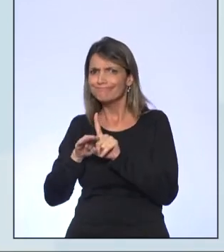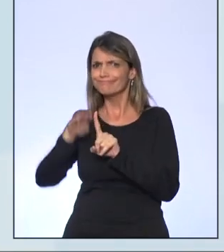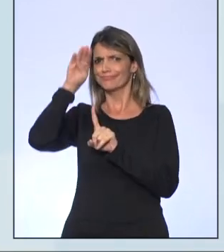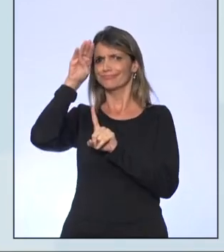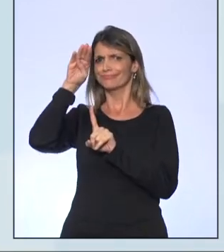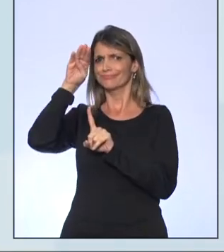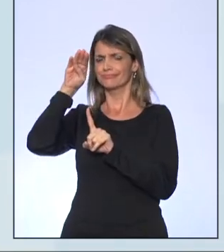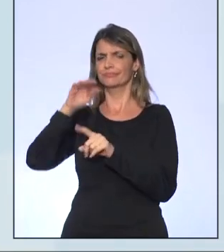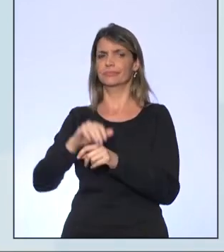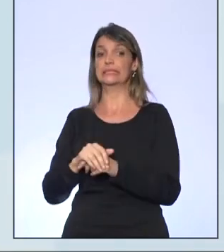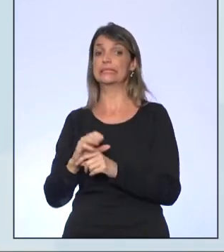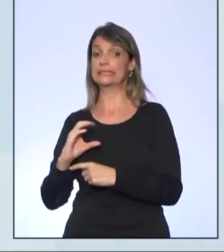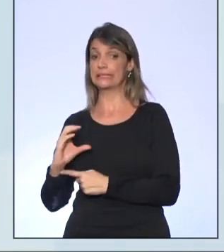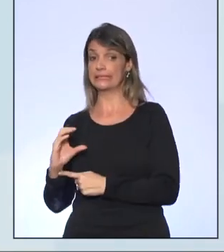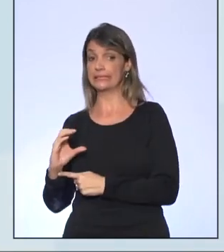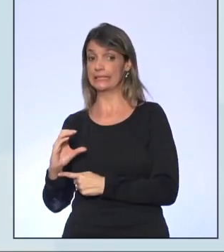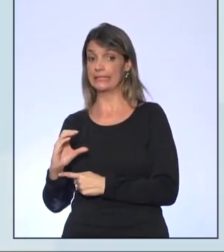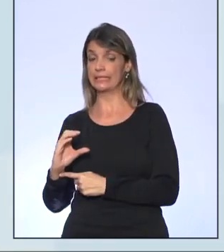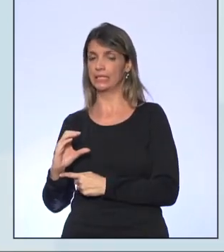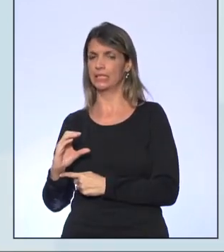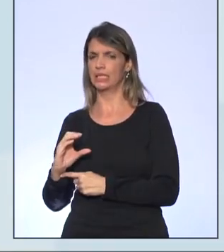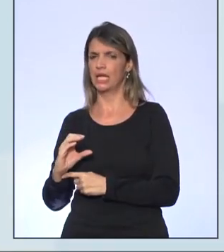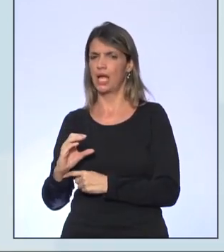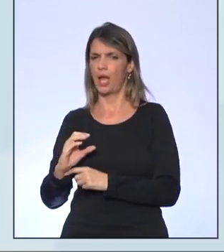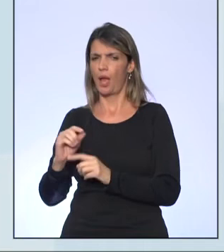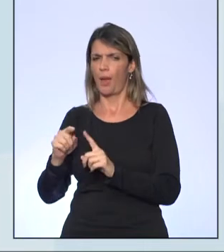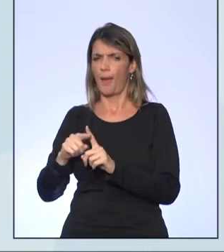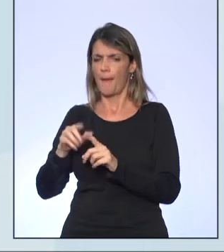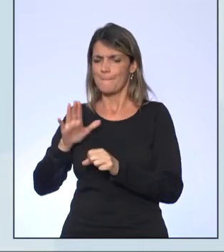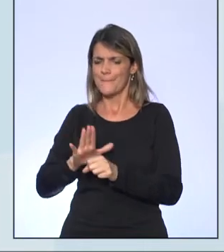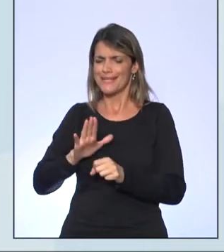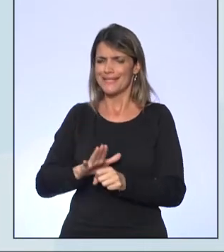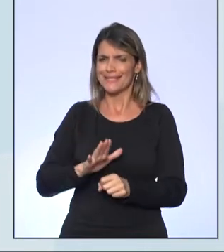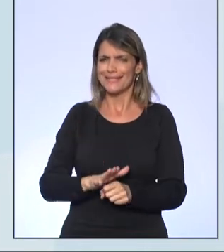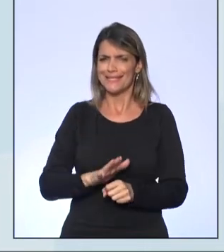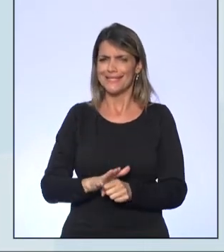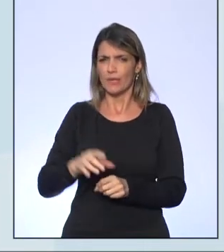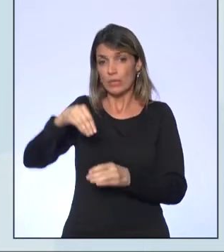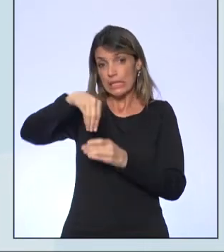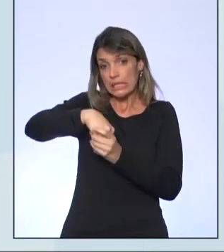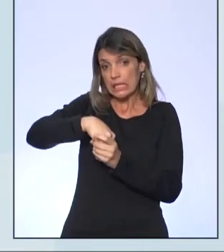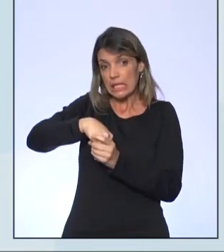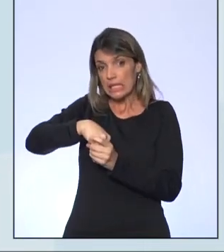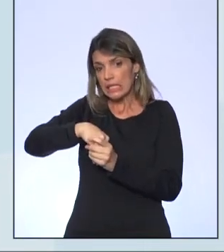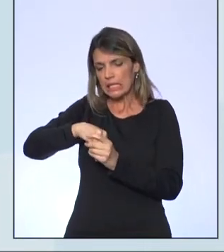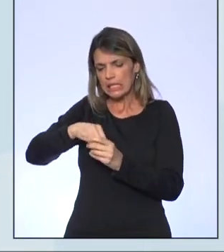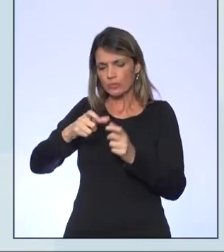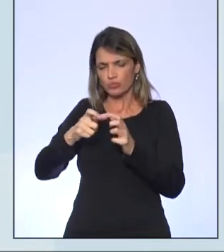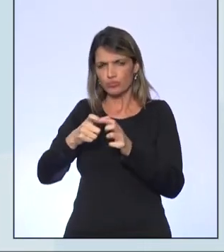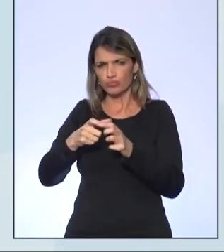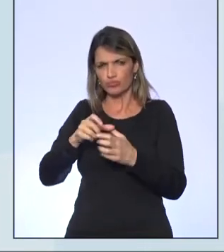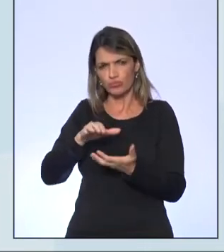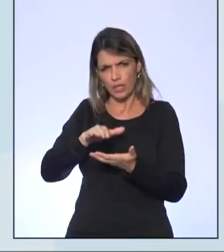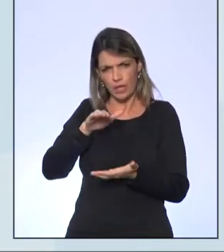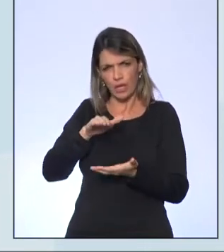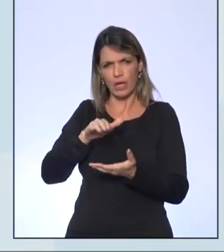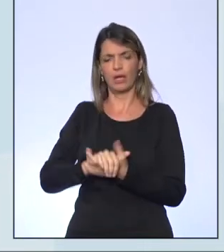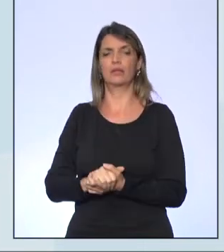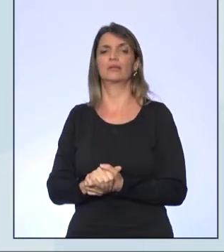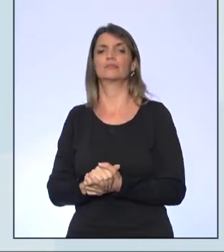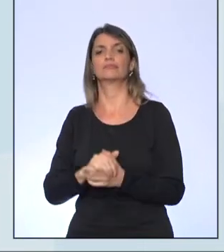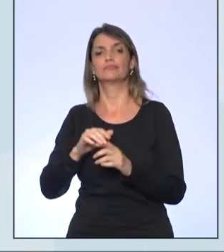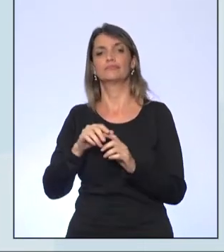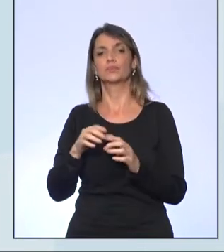recipiente, c, elevação da pressão interna do recipiente, d, elevação da concentração de gás carbônico